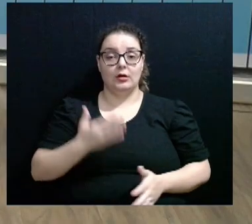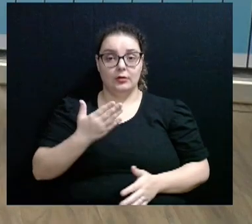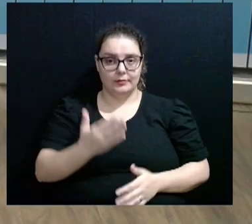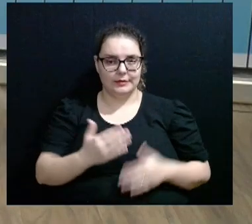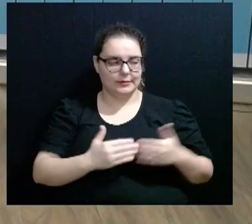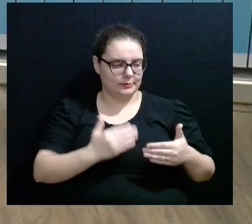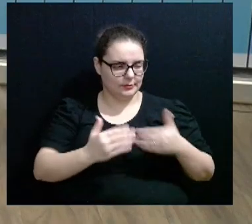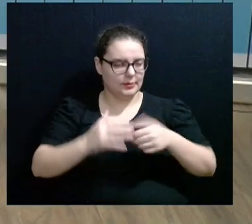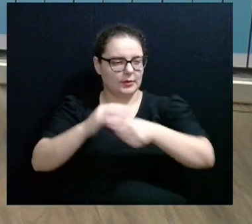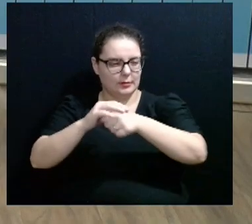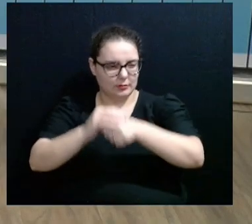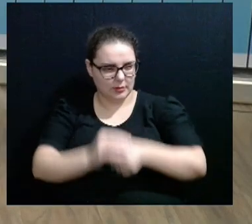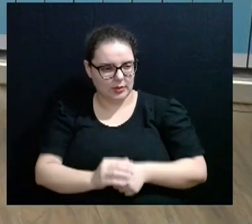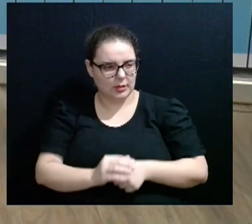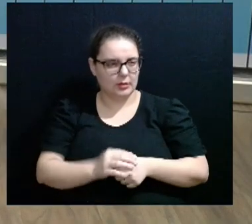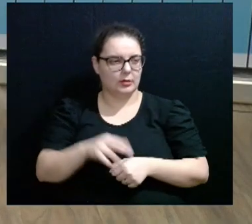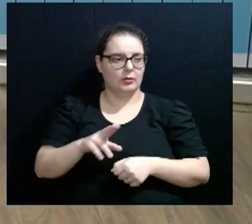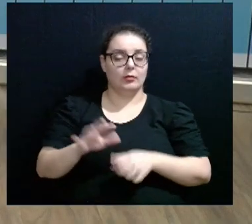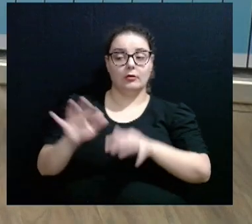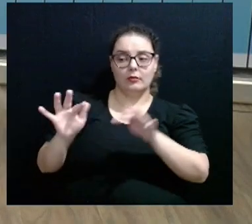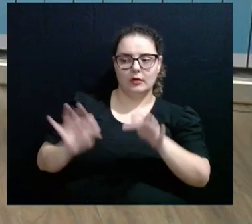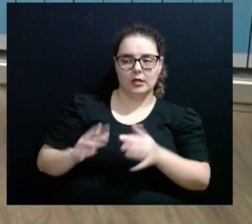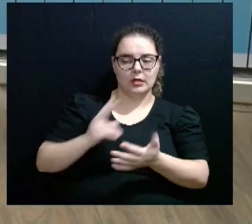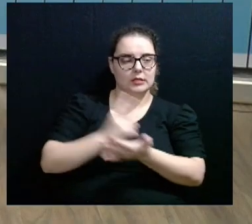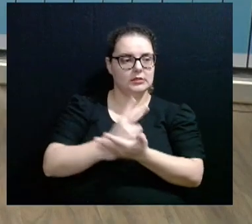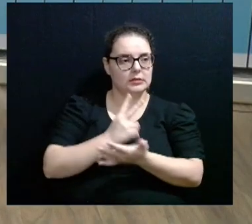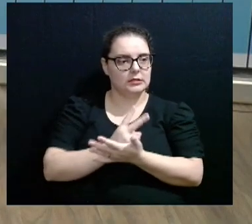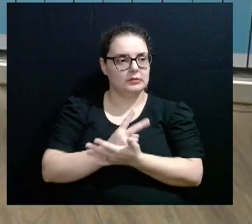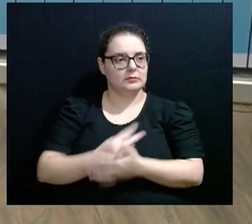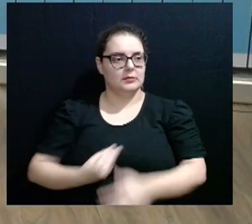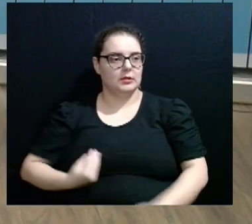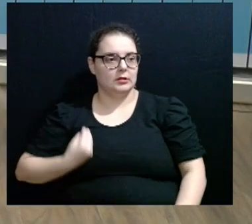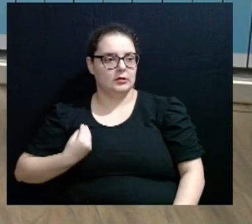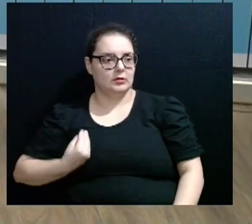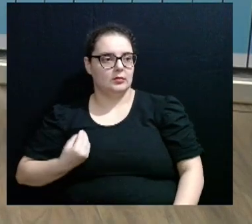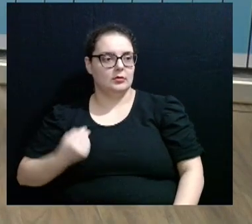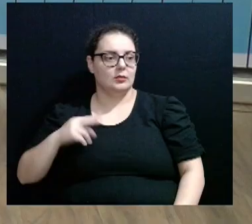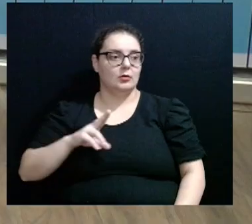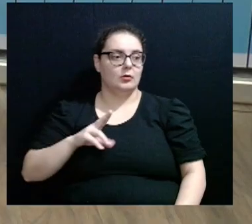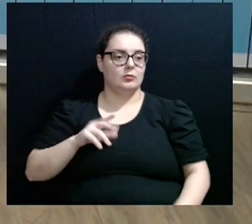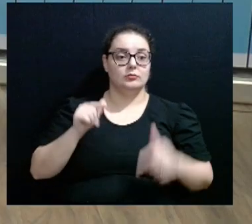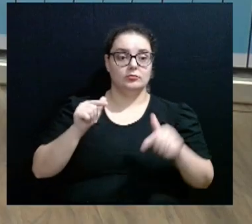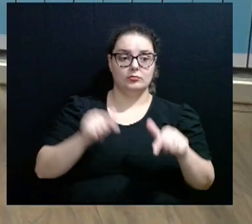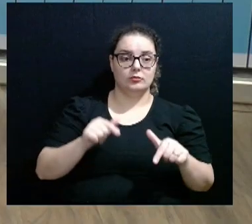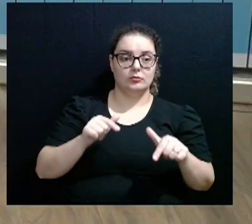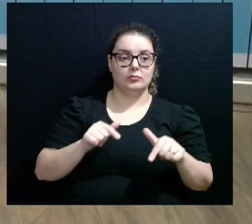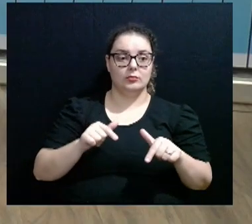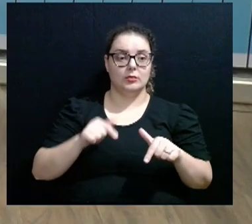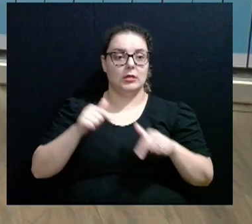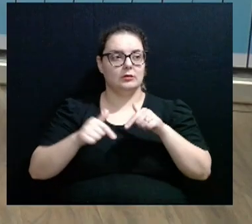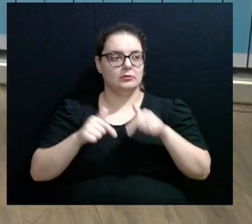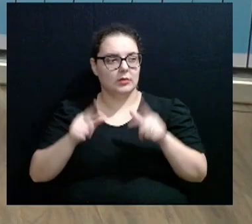de ou ter que ser feliz o tempo todo na sua vida ou de um ambiente de trabalho muito complicado?